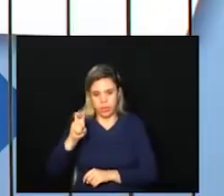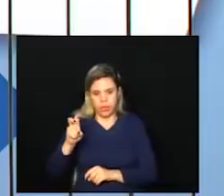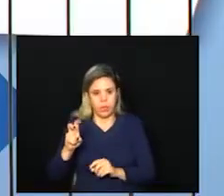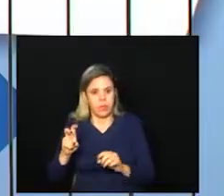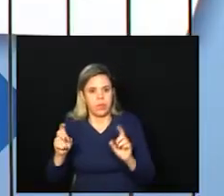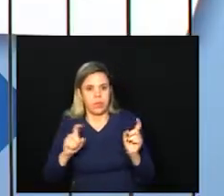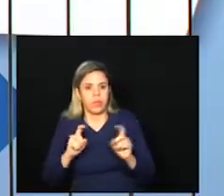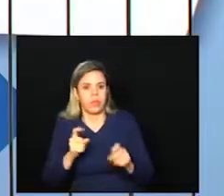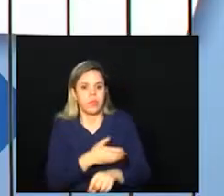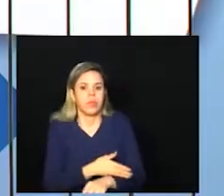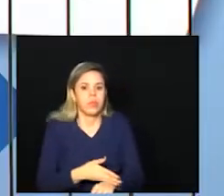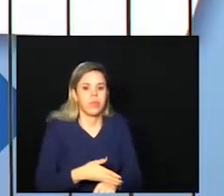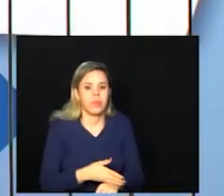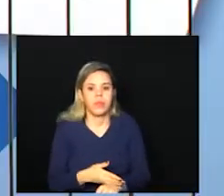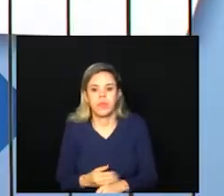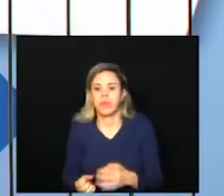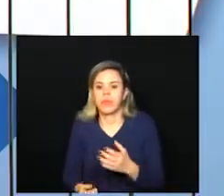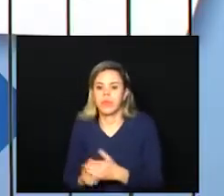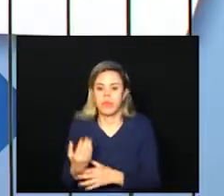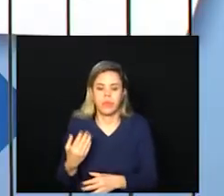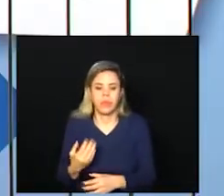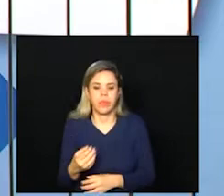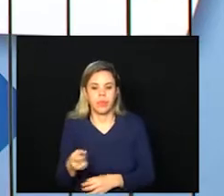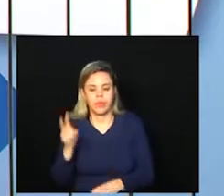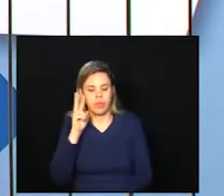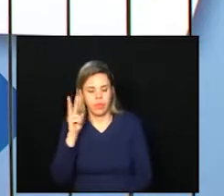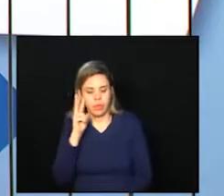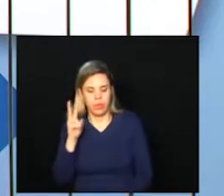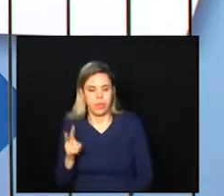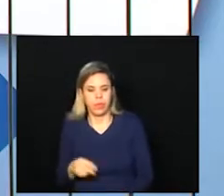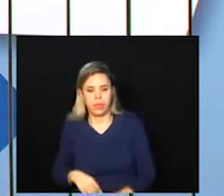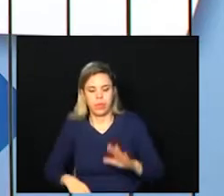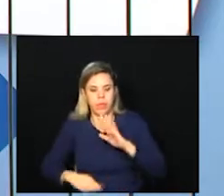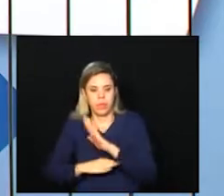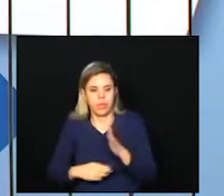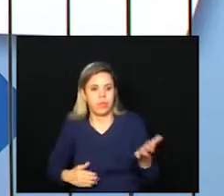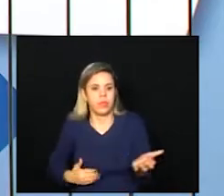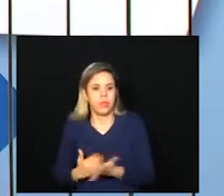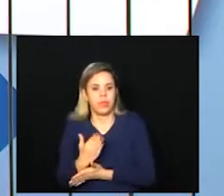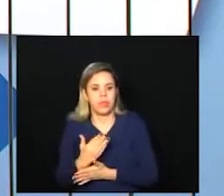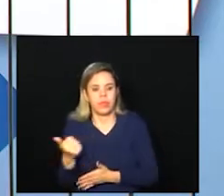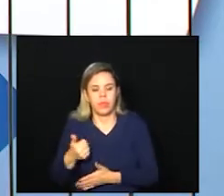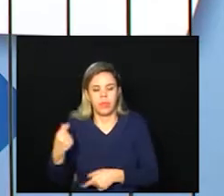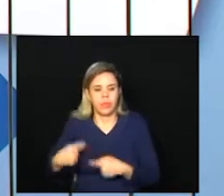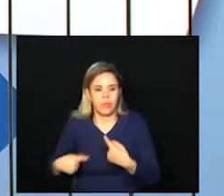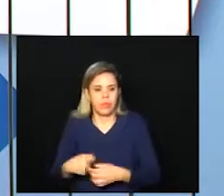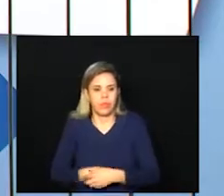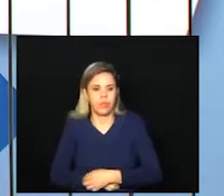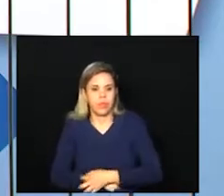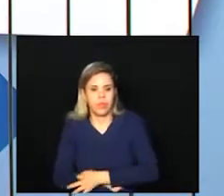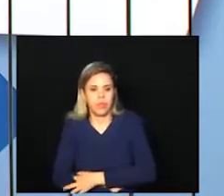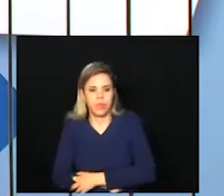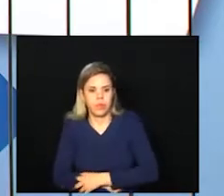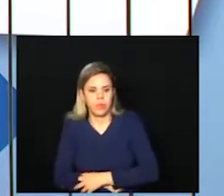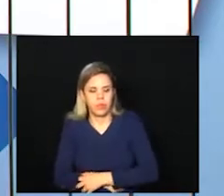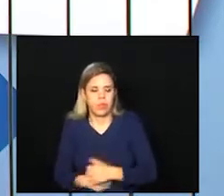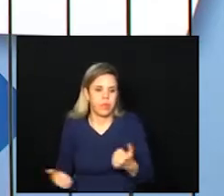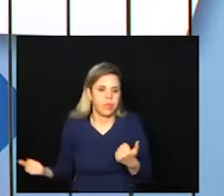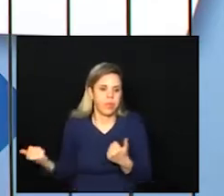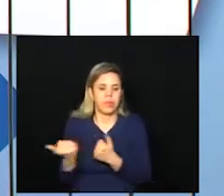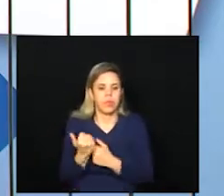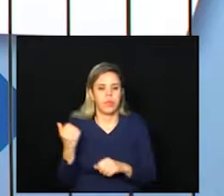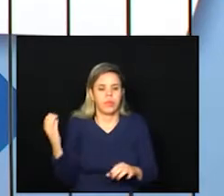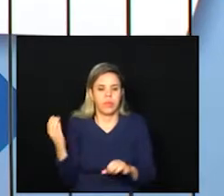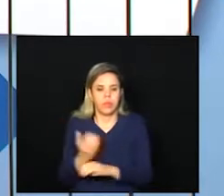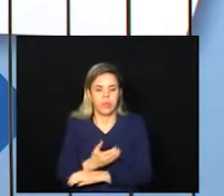reunião ordinária, que aconteceu nesta segunda-feira, a Câmara aprovou em primeira discussão o substitutivo